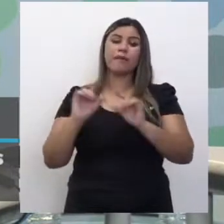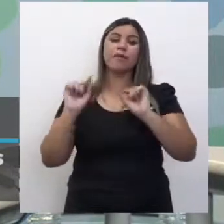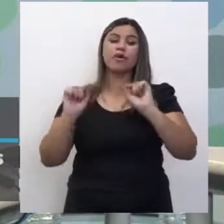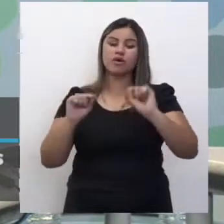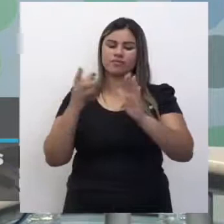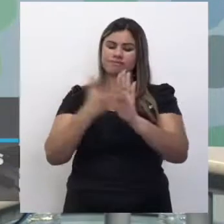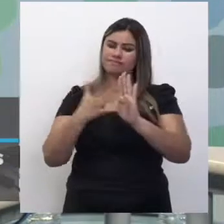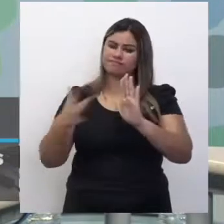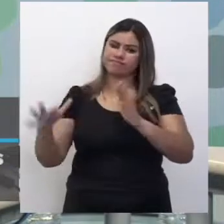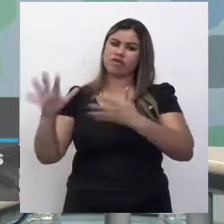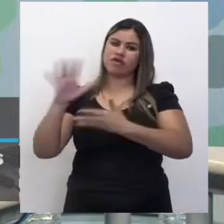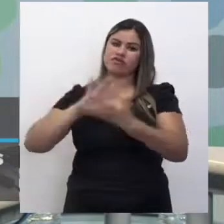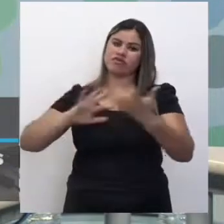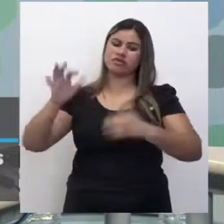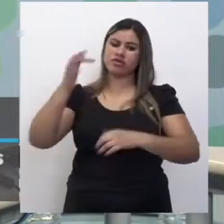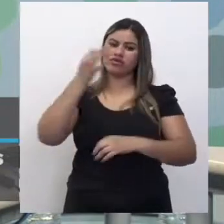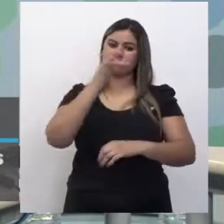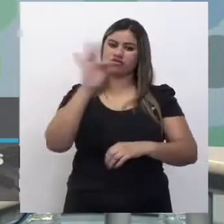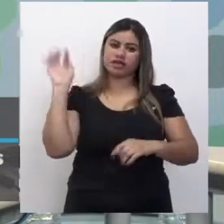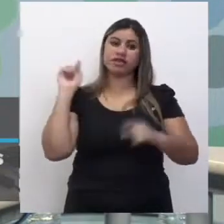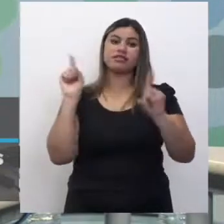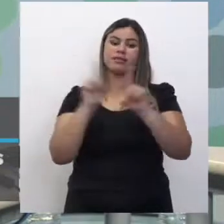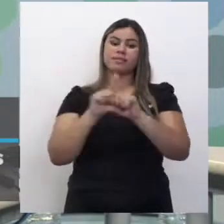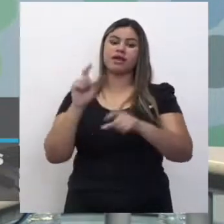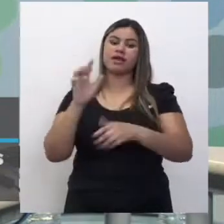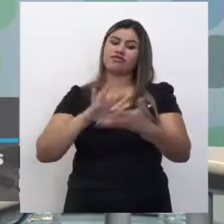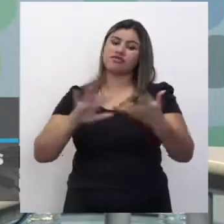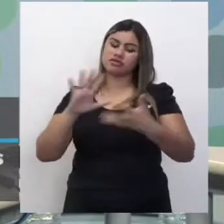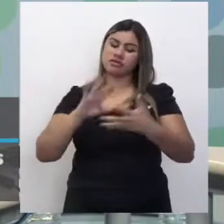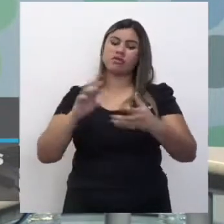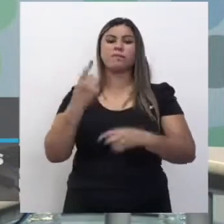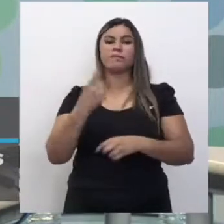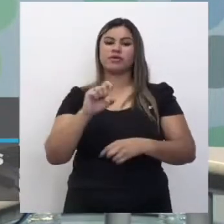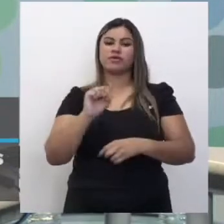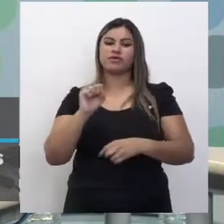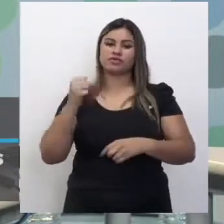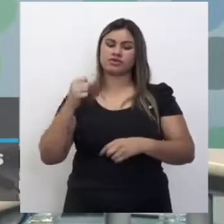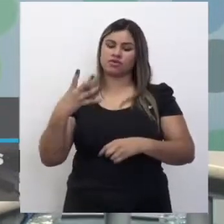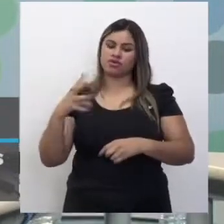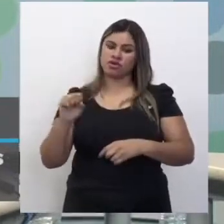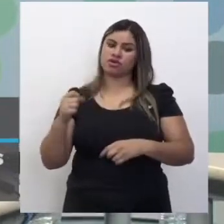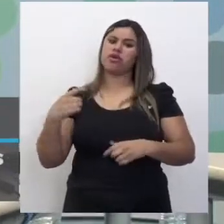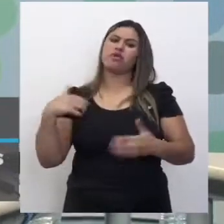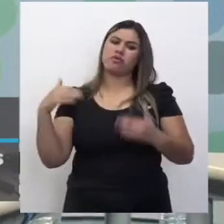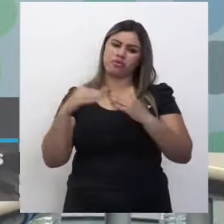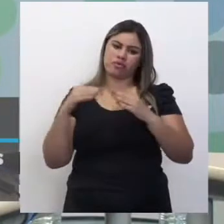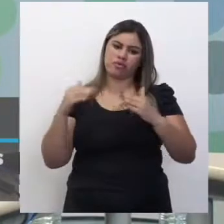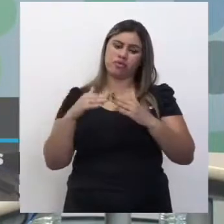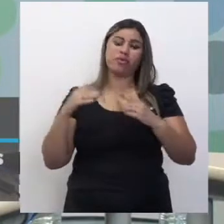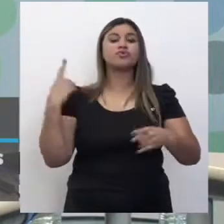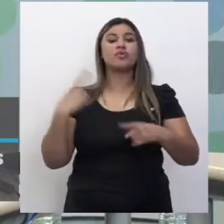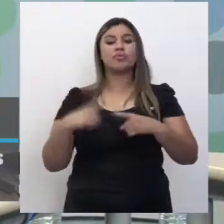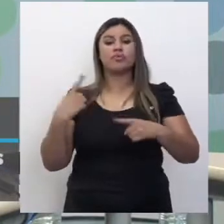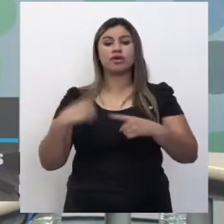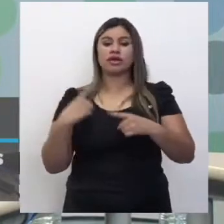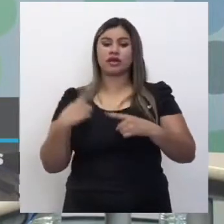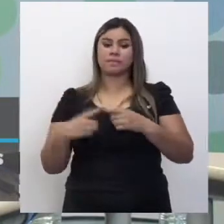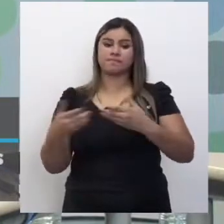Revolução Francesa e com as revoluções de 1848. Eu, particularmente, compartilho dessa posição, porque